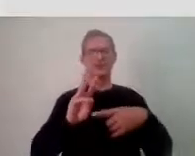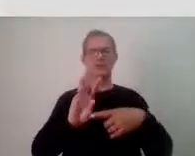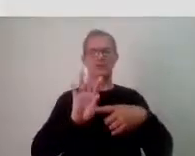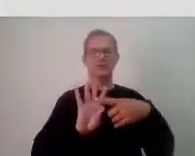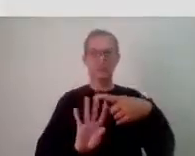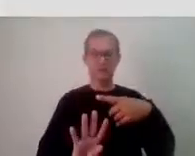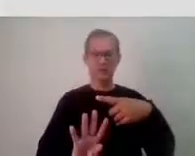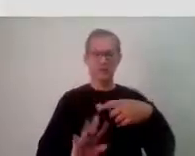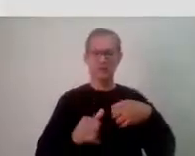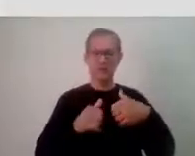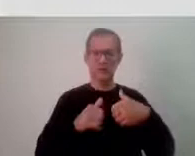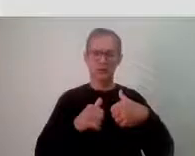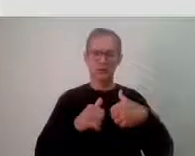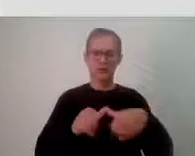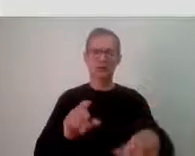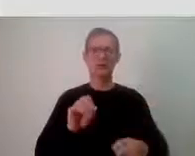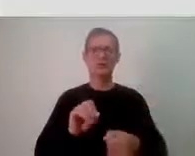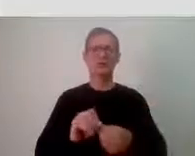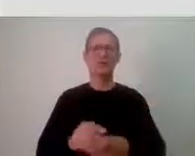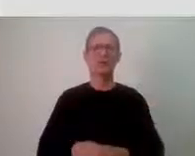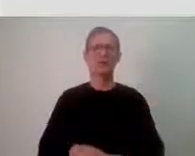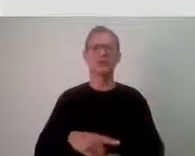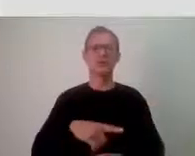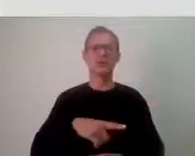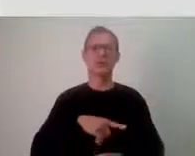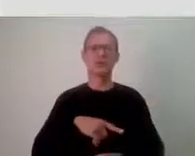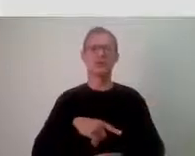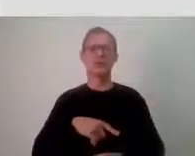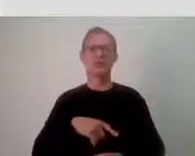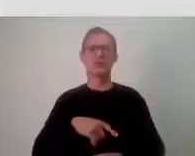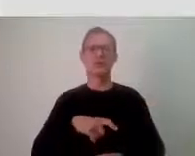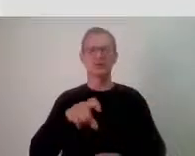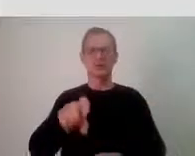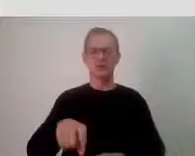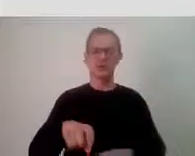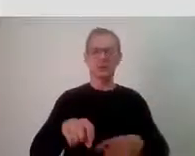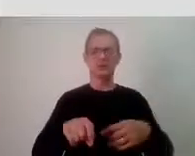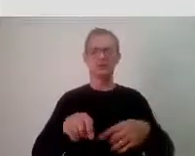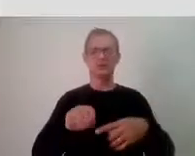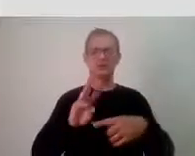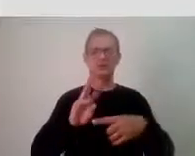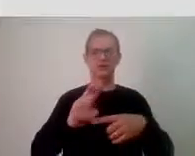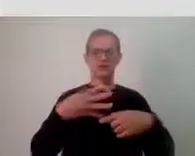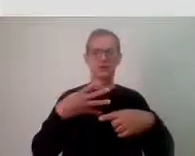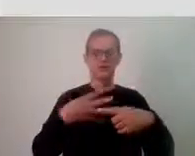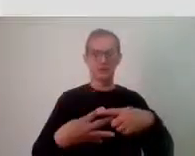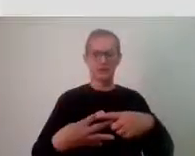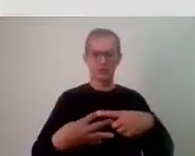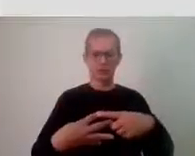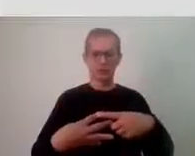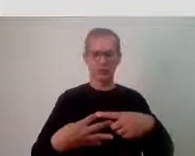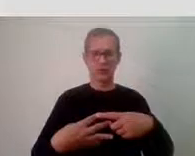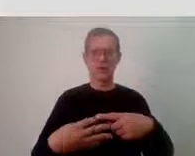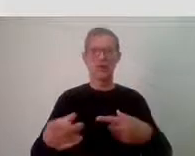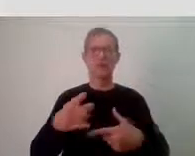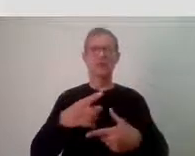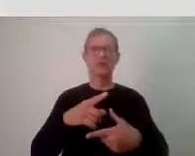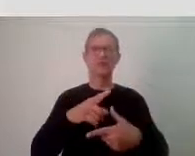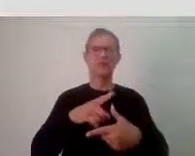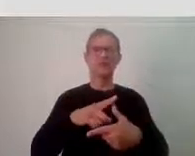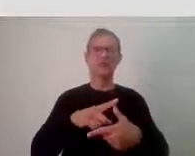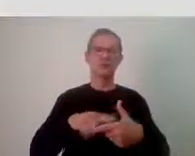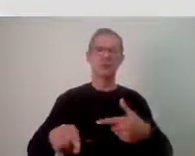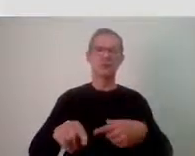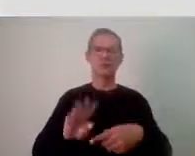E aqui, na realidade, eu vou fazer aqui. Nós vamos ter x elevado a 3/4 sobre 3/4. Ou para